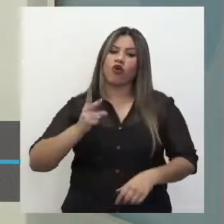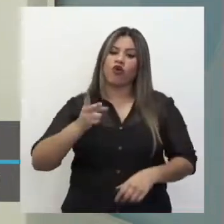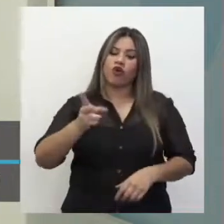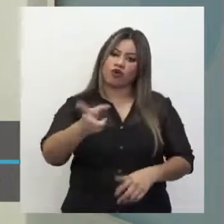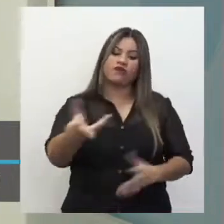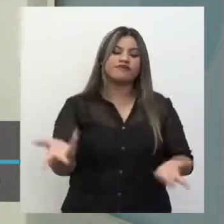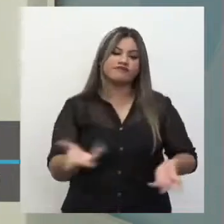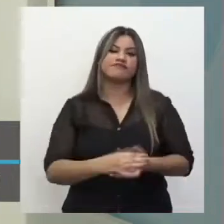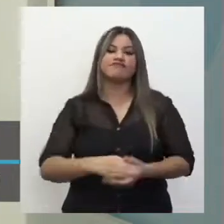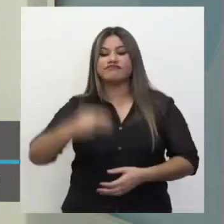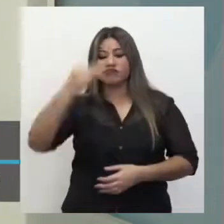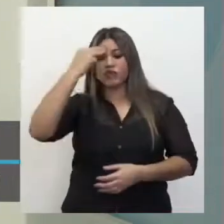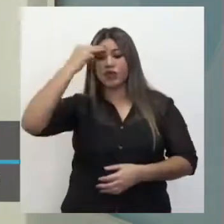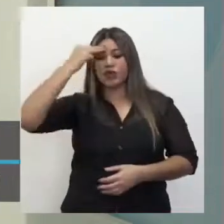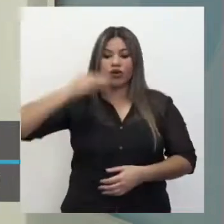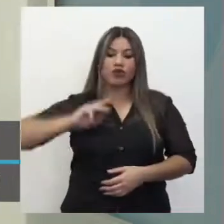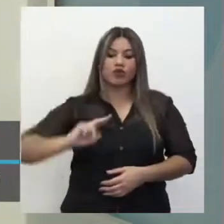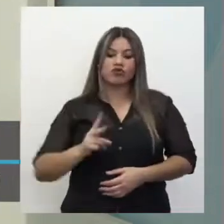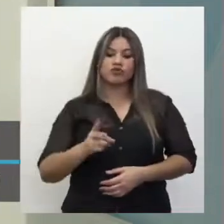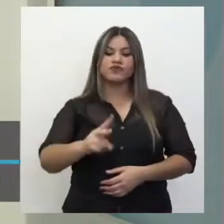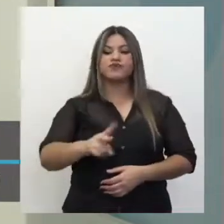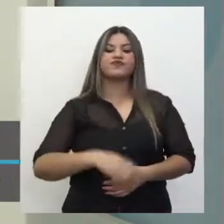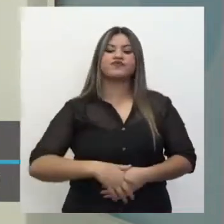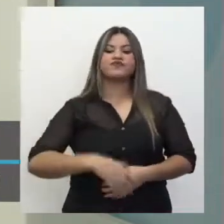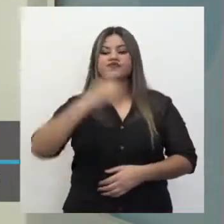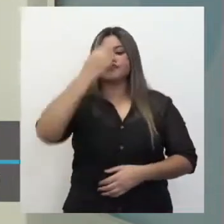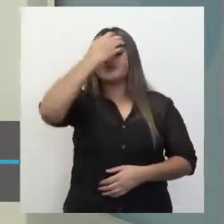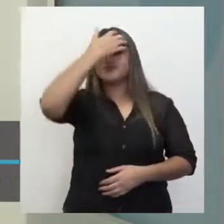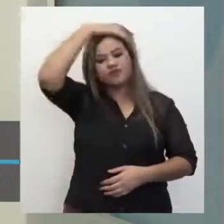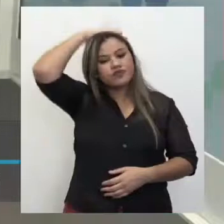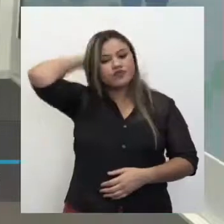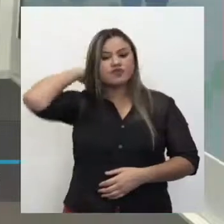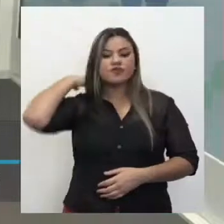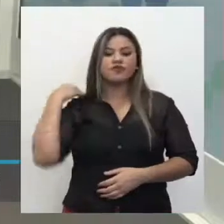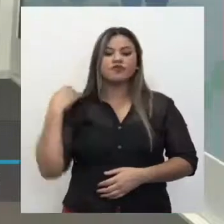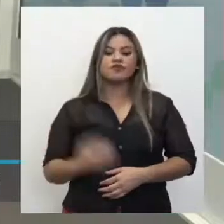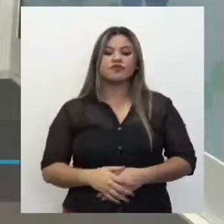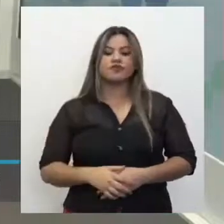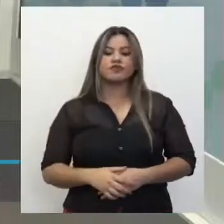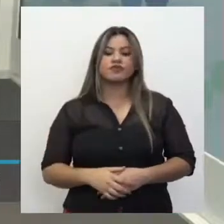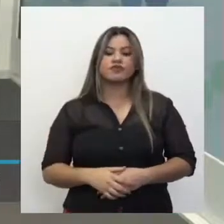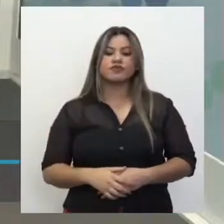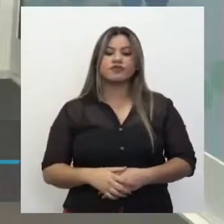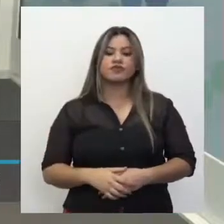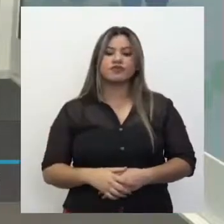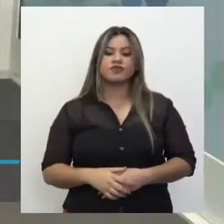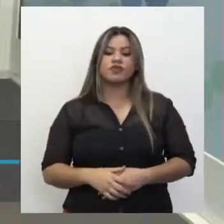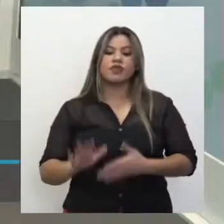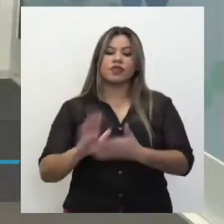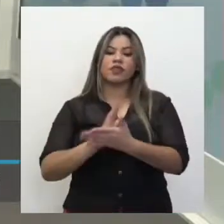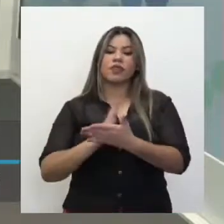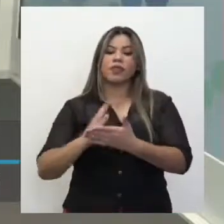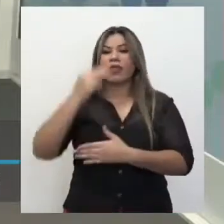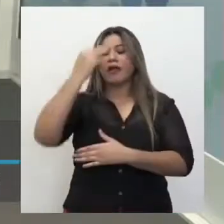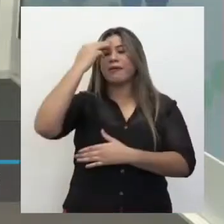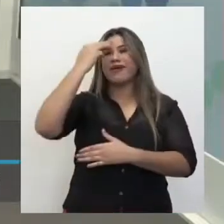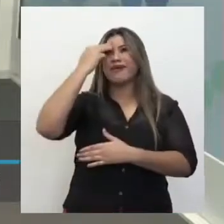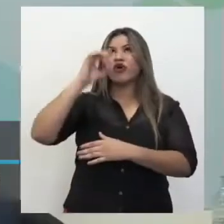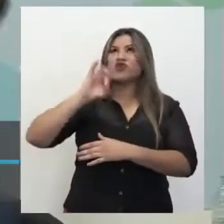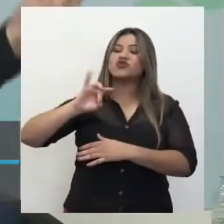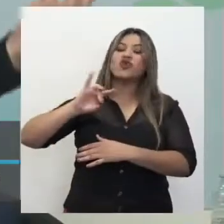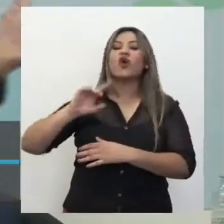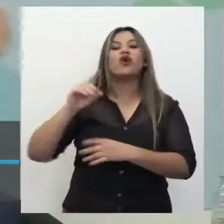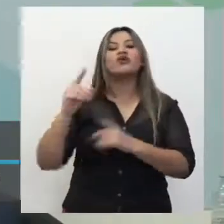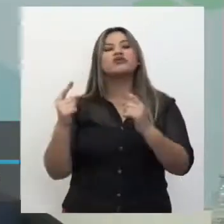Preservar uma memória, né? Em relação... Esse de preservar é bem legal, Déia, porque nem só uma memória, né? Você quer preservar